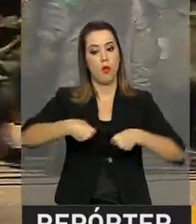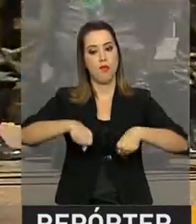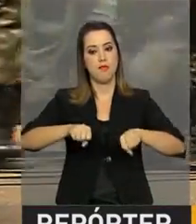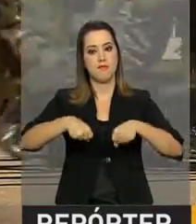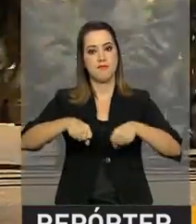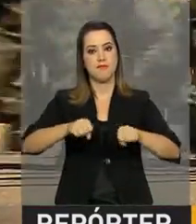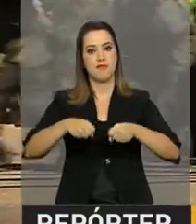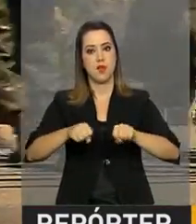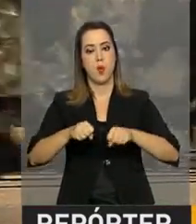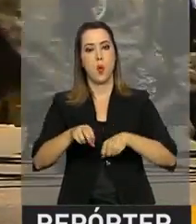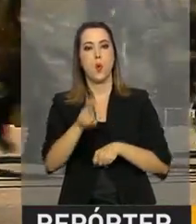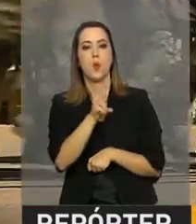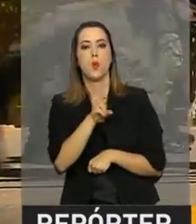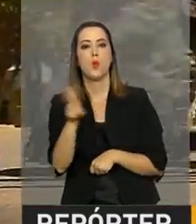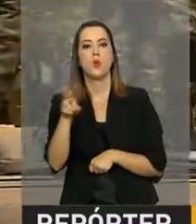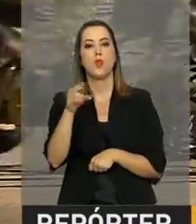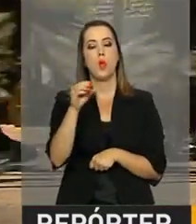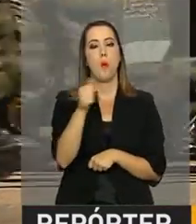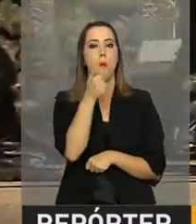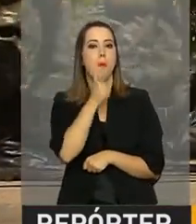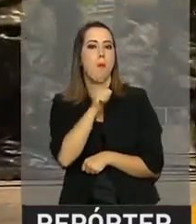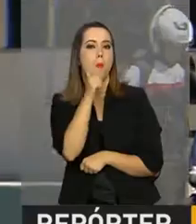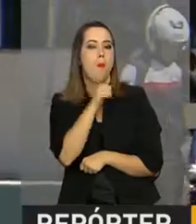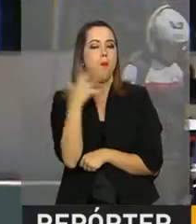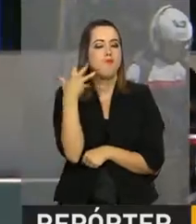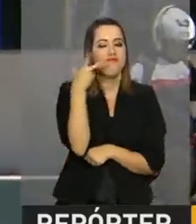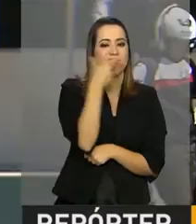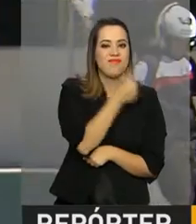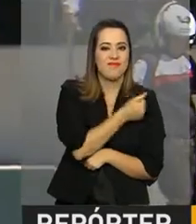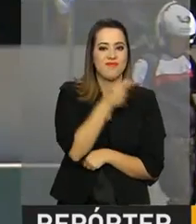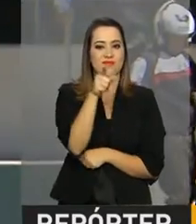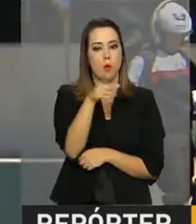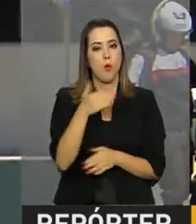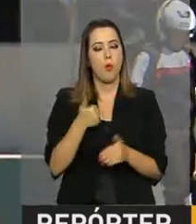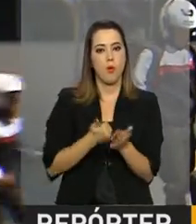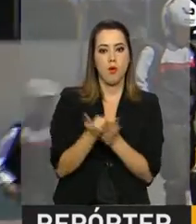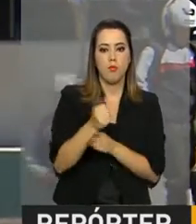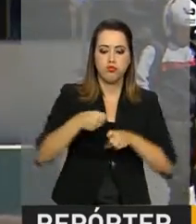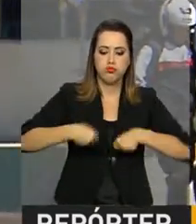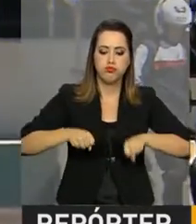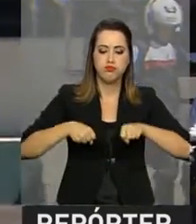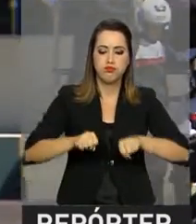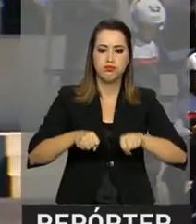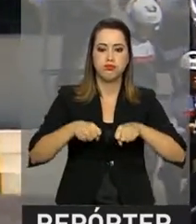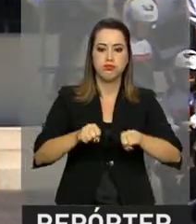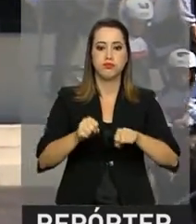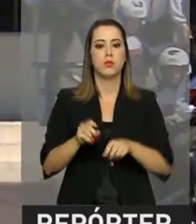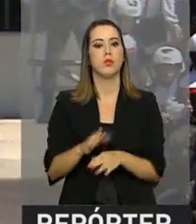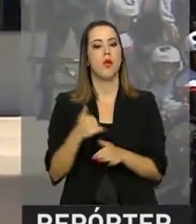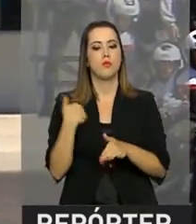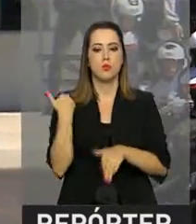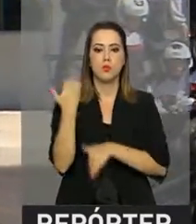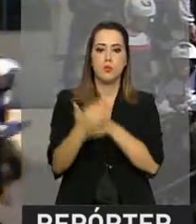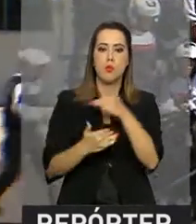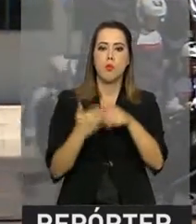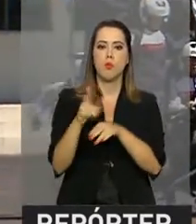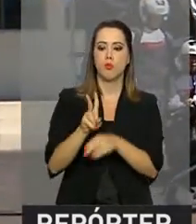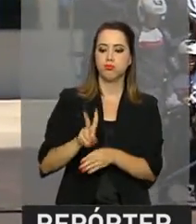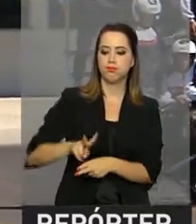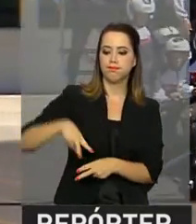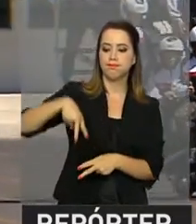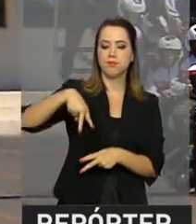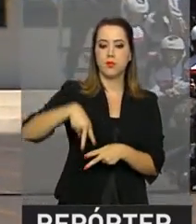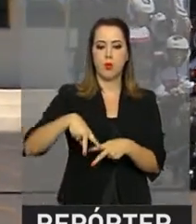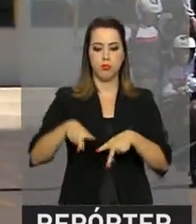motocicleta, carinhosamente apelidada de Mulher Maravilha, começa a ganhar velocidade. Aos poucos, os militares vão tomando